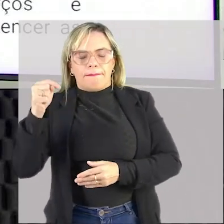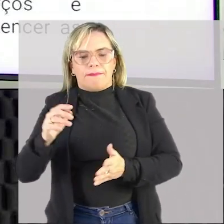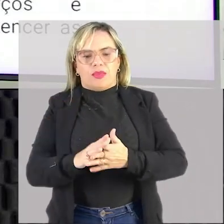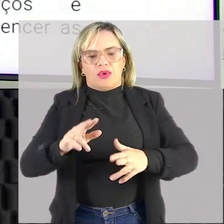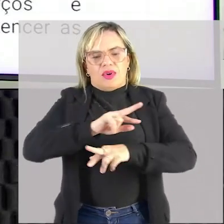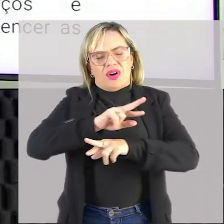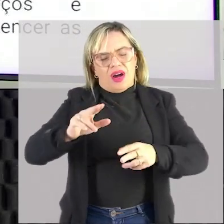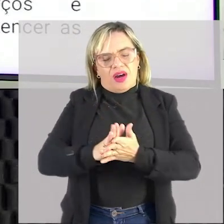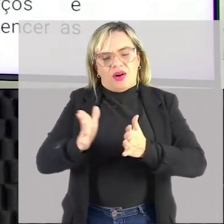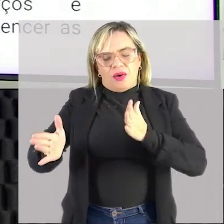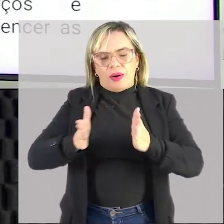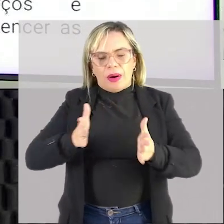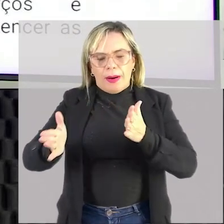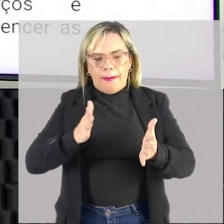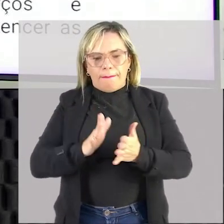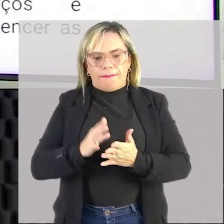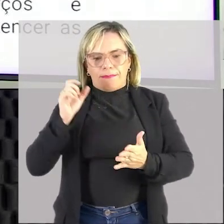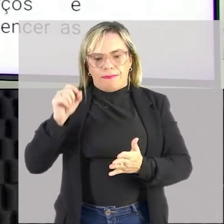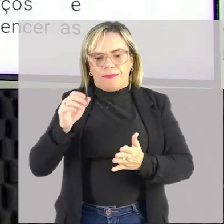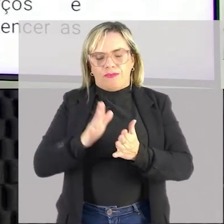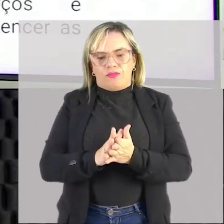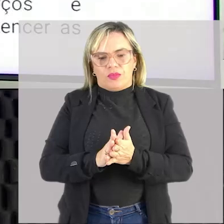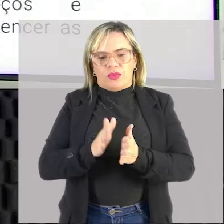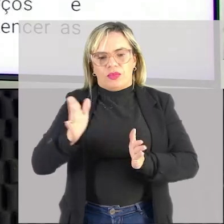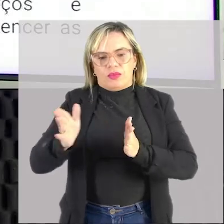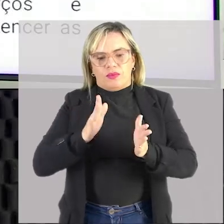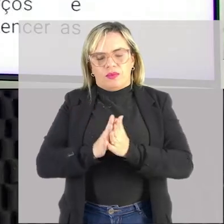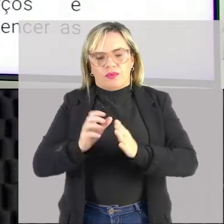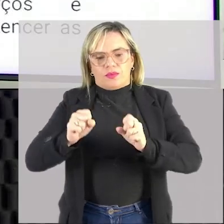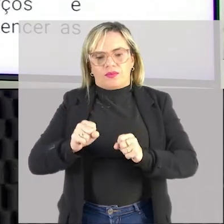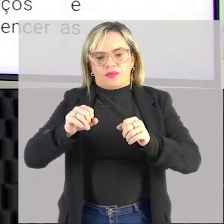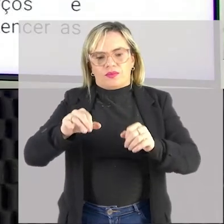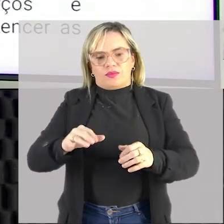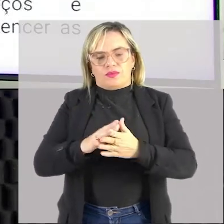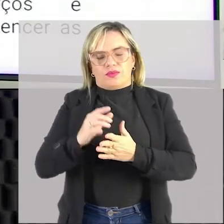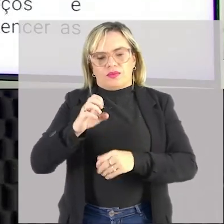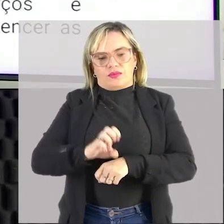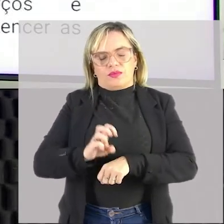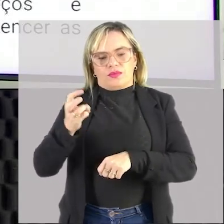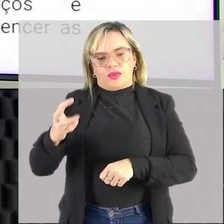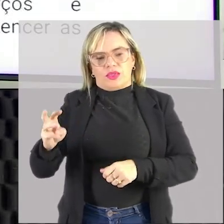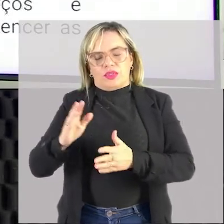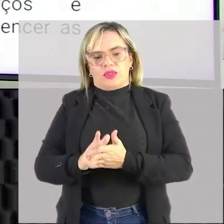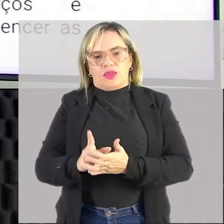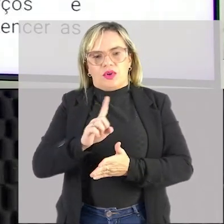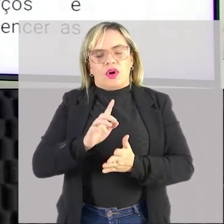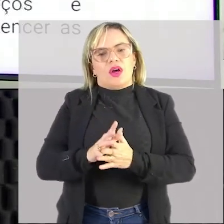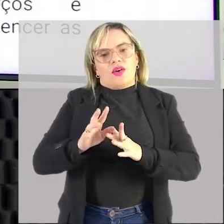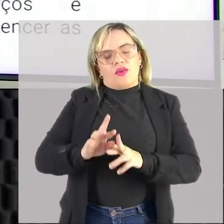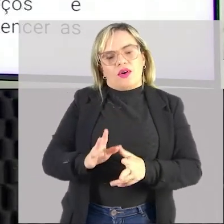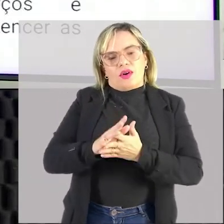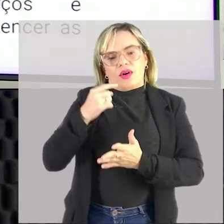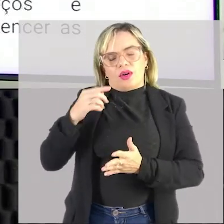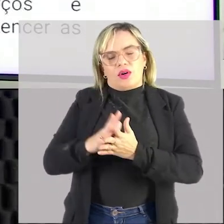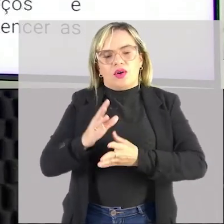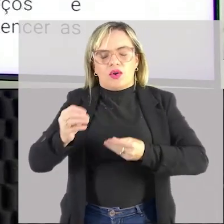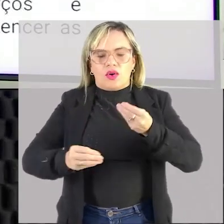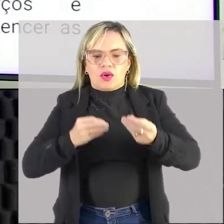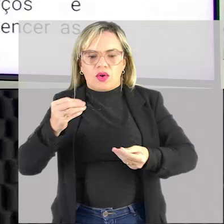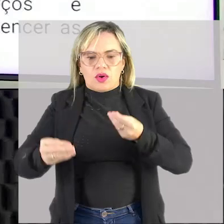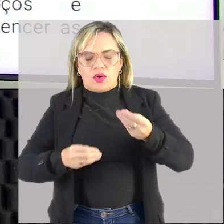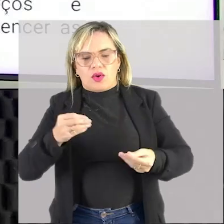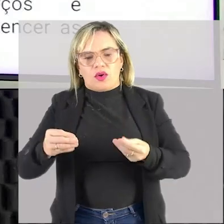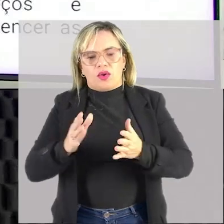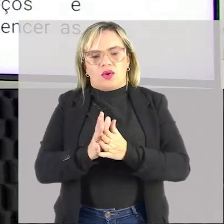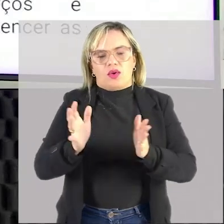vários períodos. Mas aqui se trata do período colonial, e no Maranhão também não vai ser, claro, desigual, isso porque você vai ter algumas frentes,